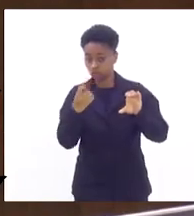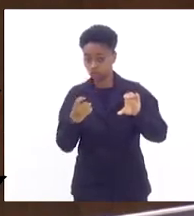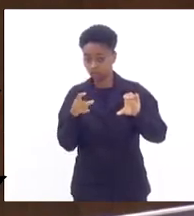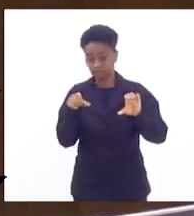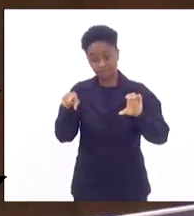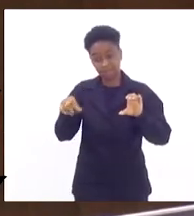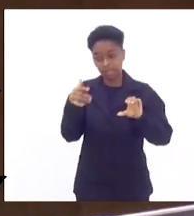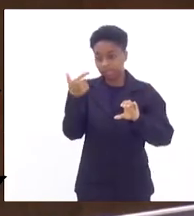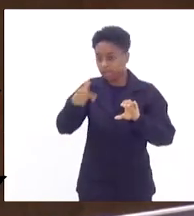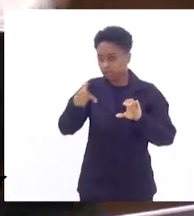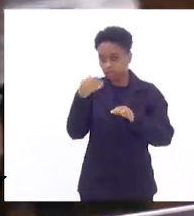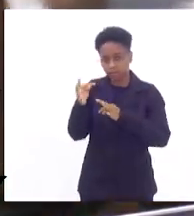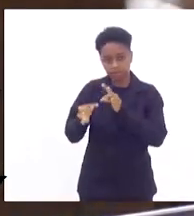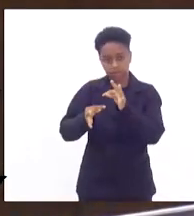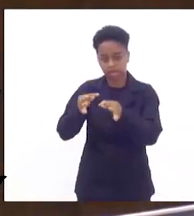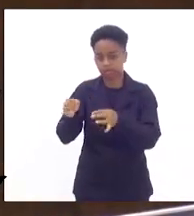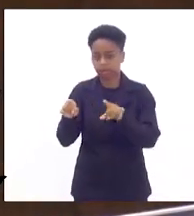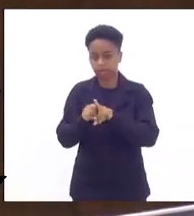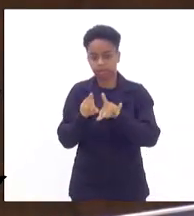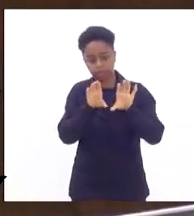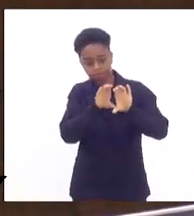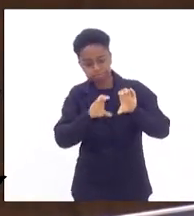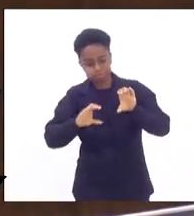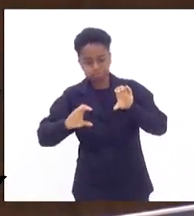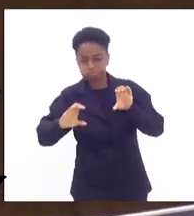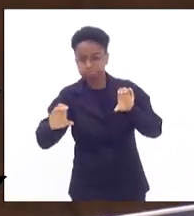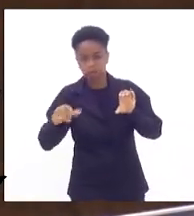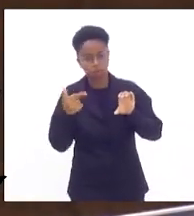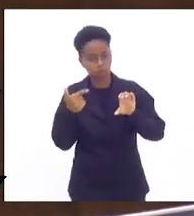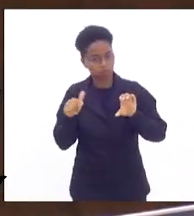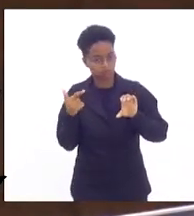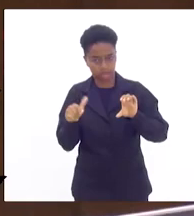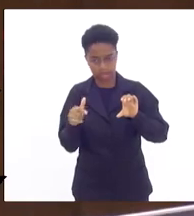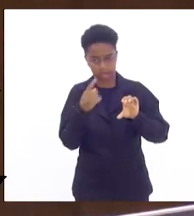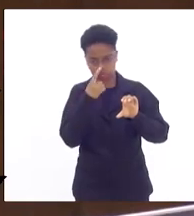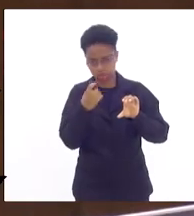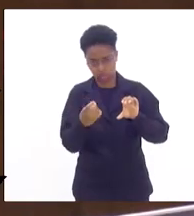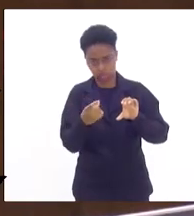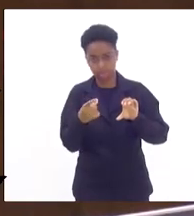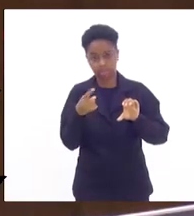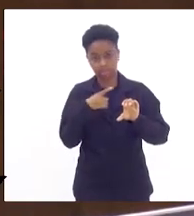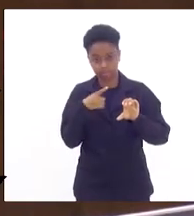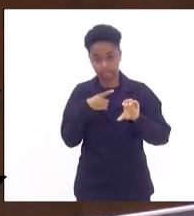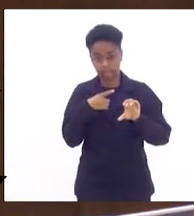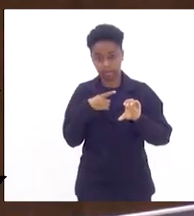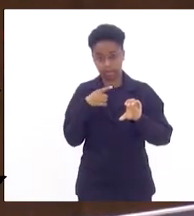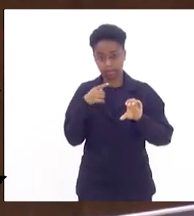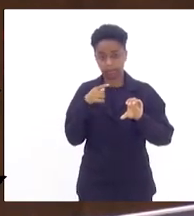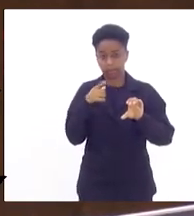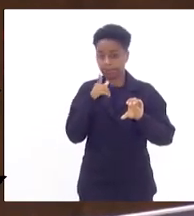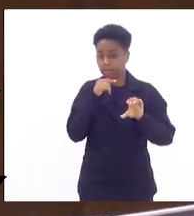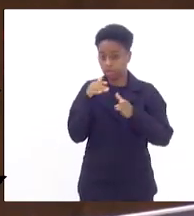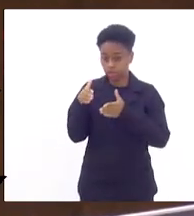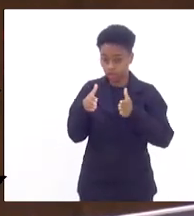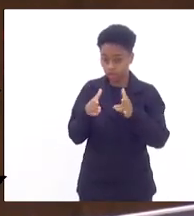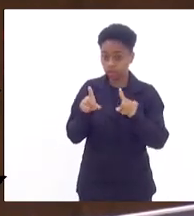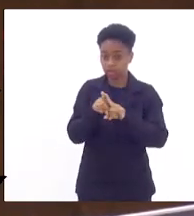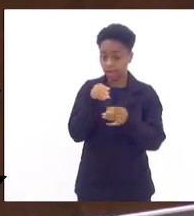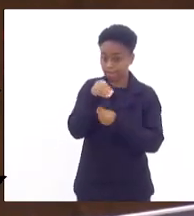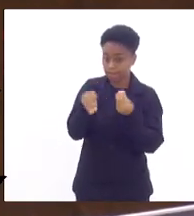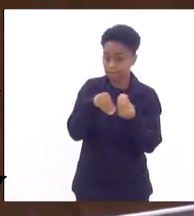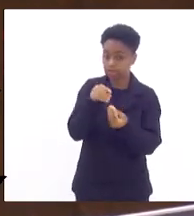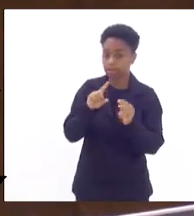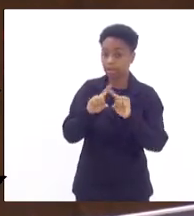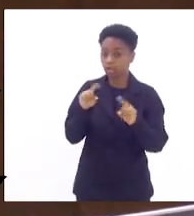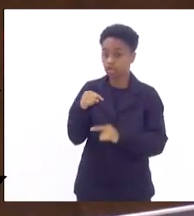esgoto e não tem rede coletora de esgoto. Existe uma rede pluvial e rede mista. Nós,